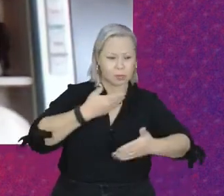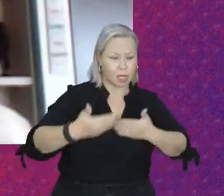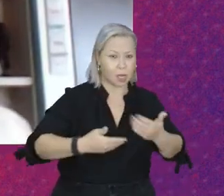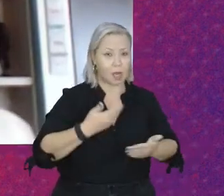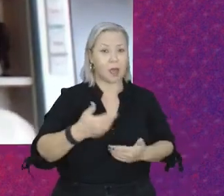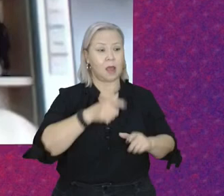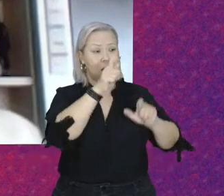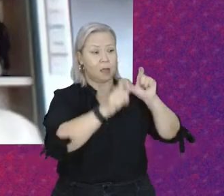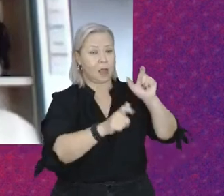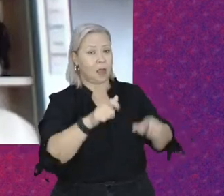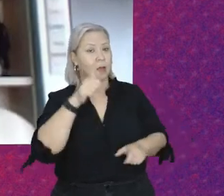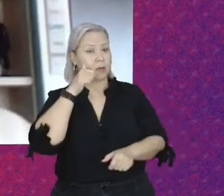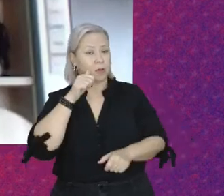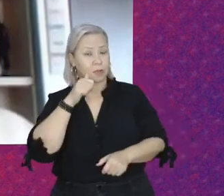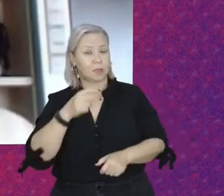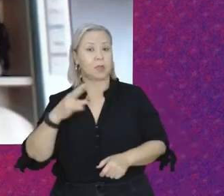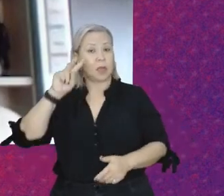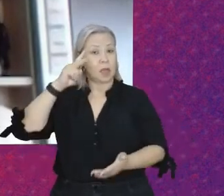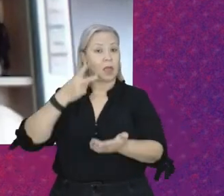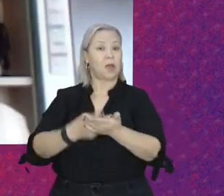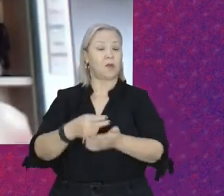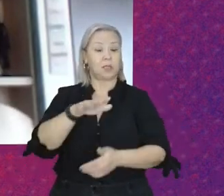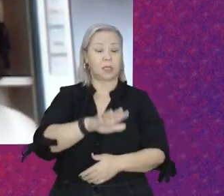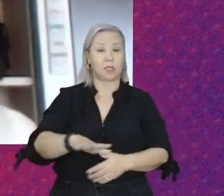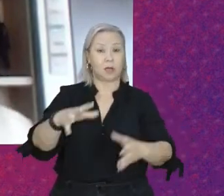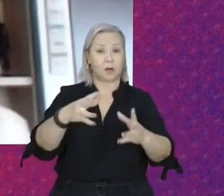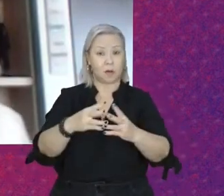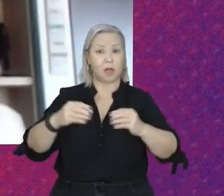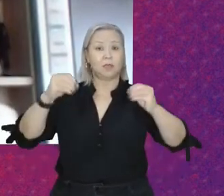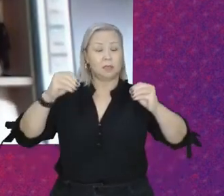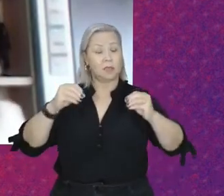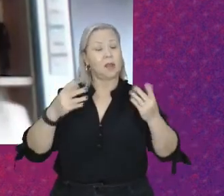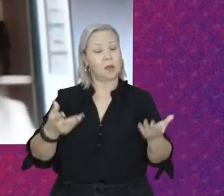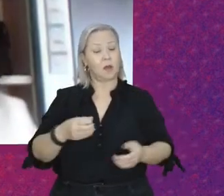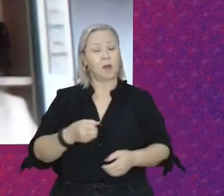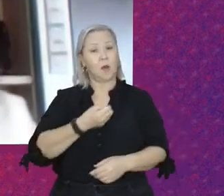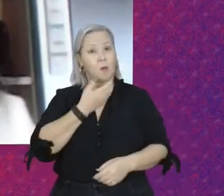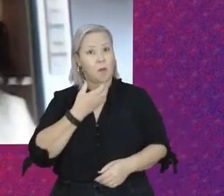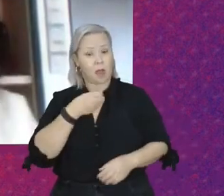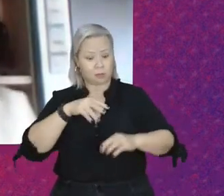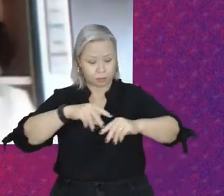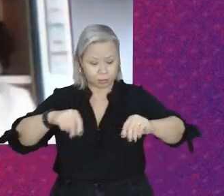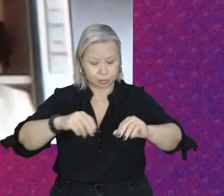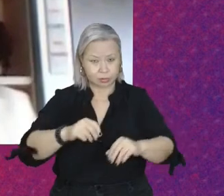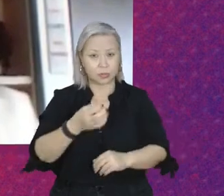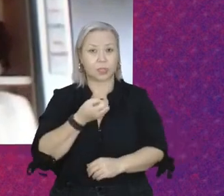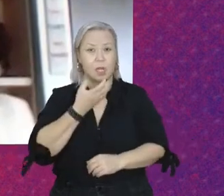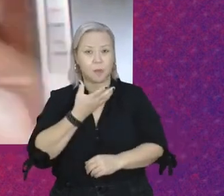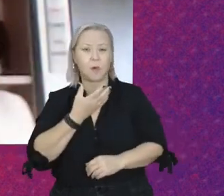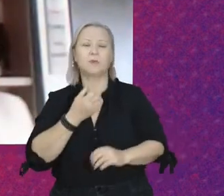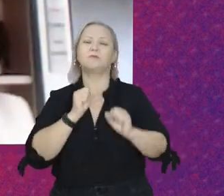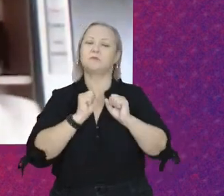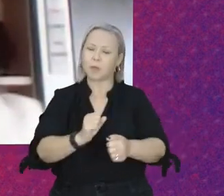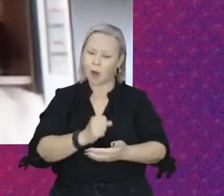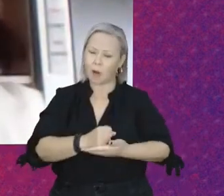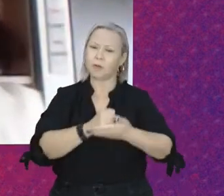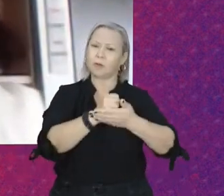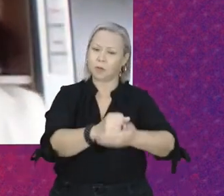reconhecendo a região do semiárido como uma região de potência e que pode, sem dúvida, contribuir